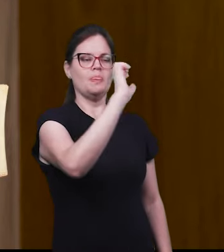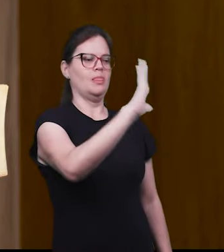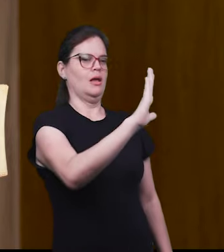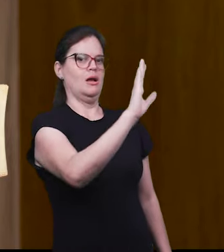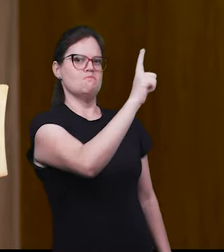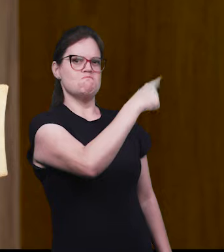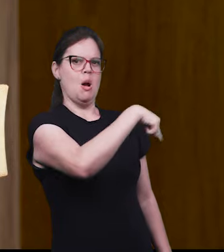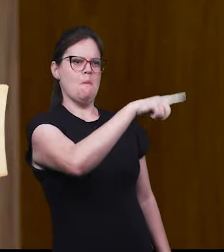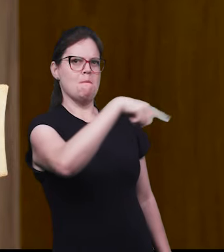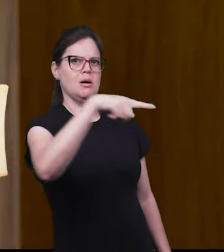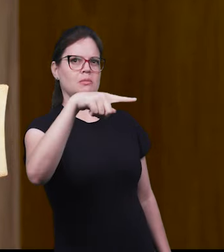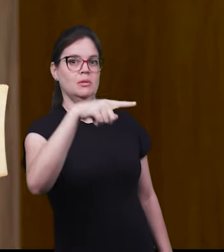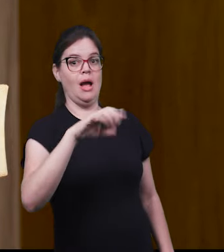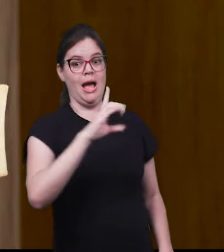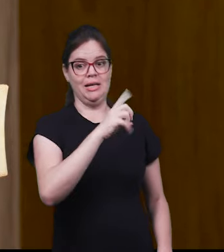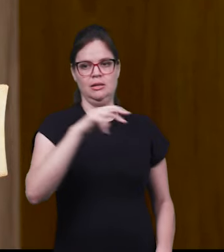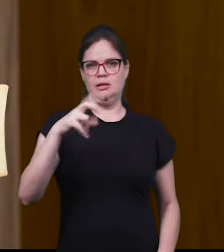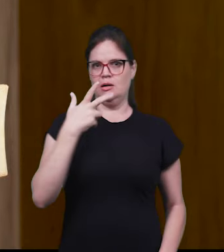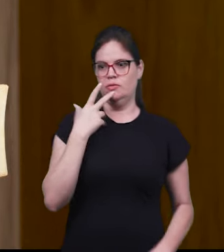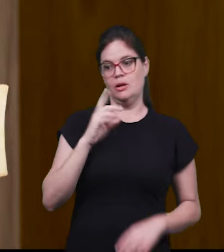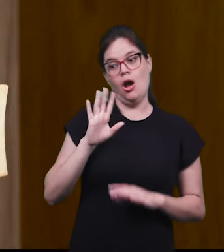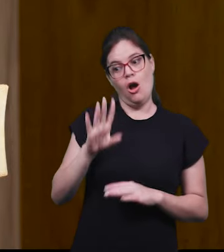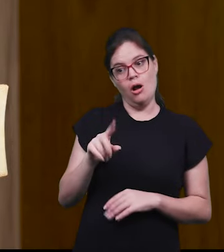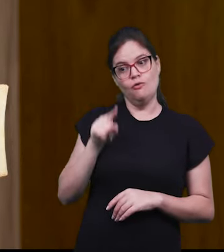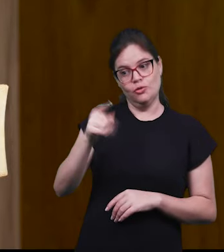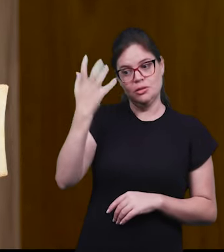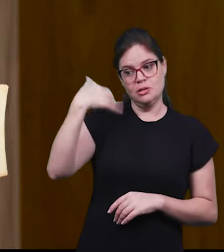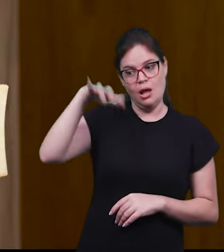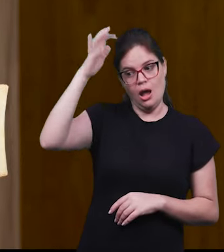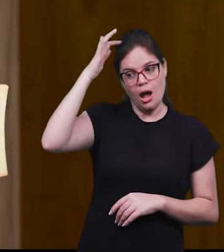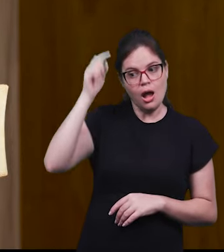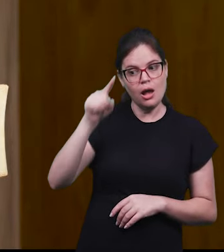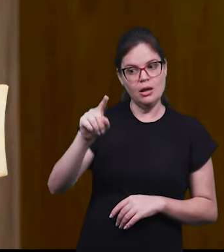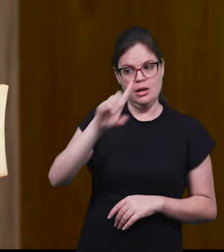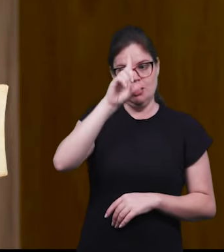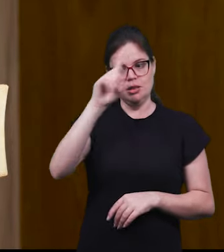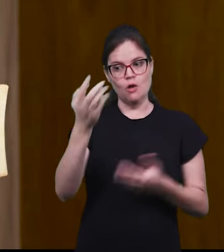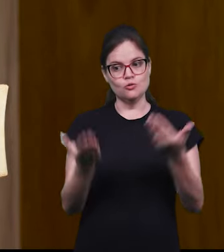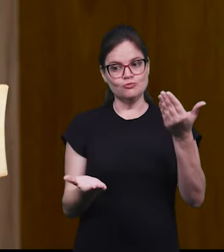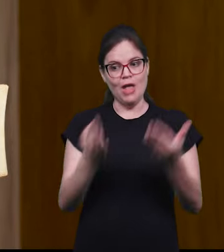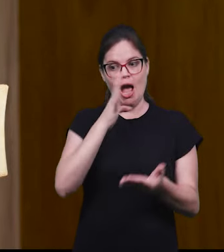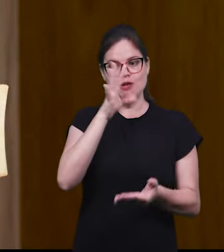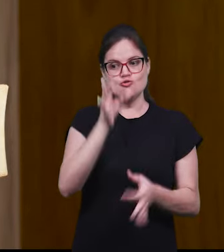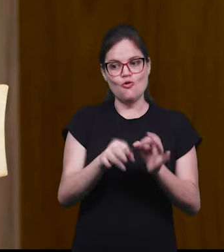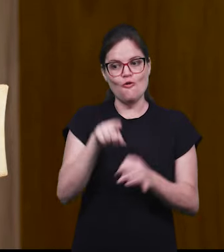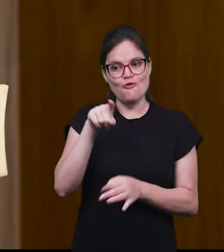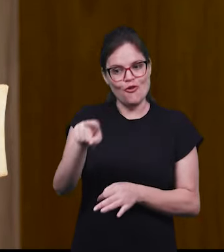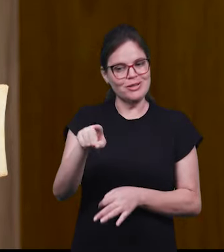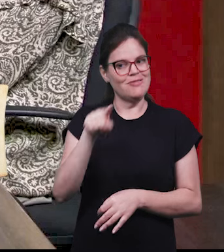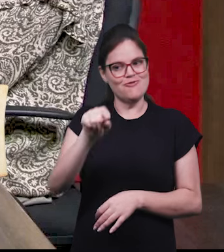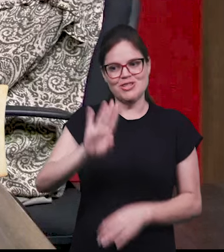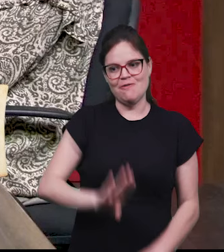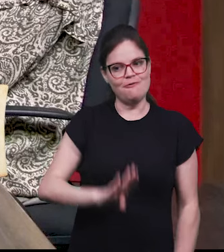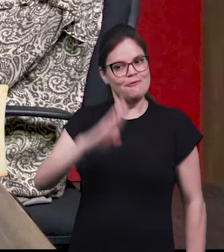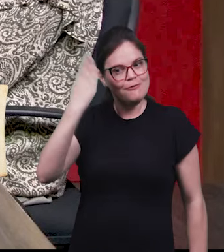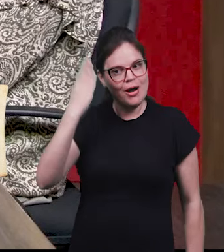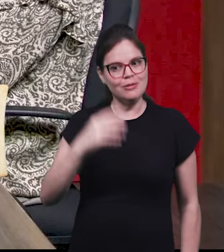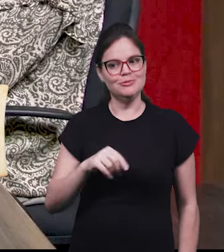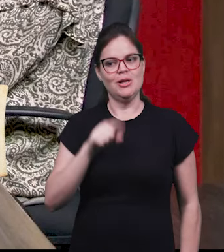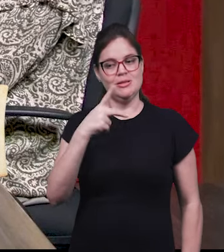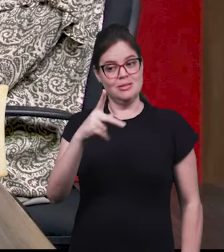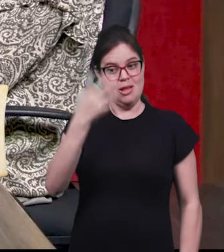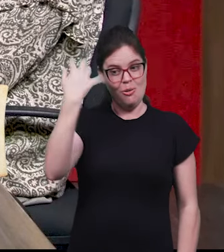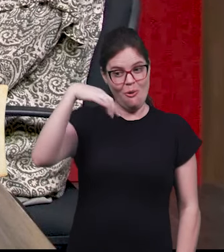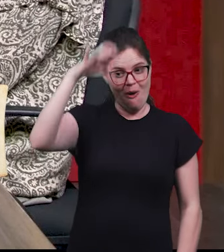Belsazar, hoje passou o seu reino, pesado foste na balança e achado foste em falso, porque o seu reino